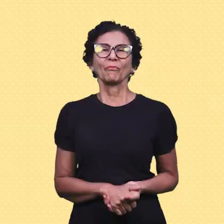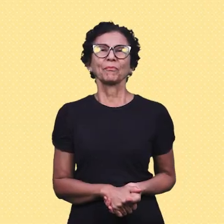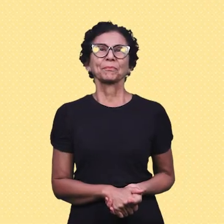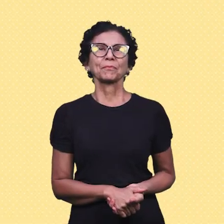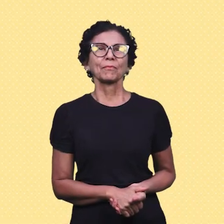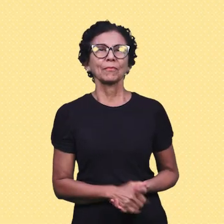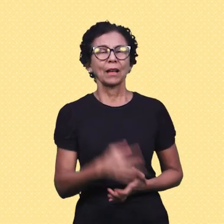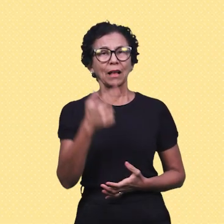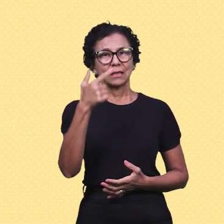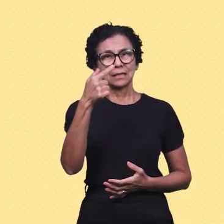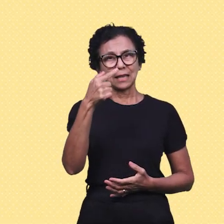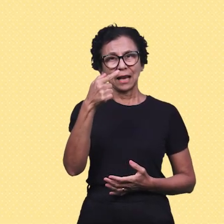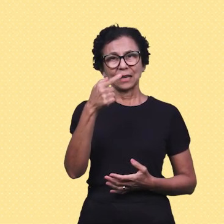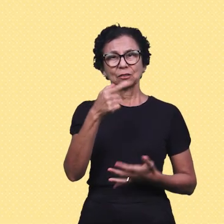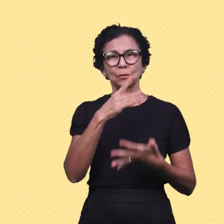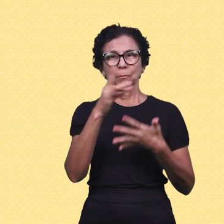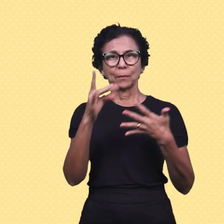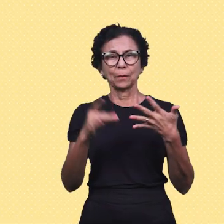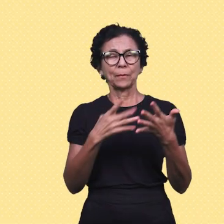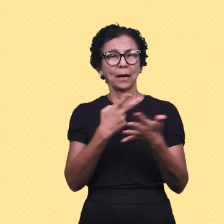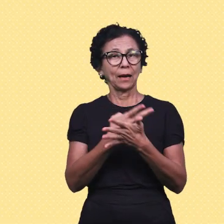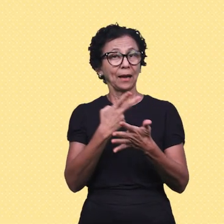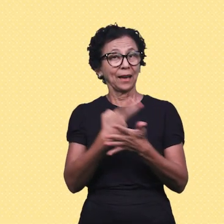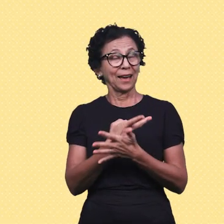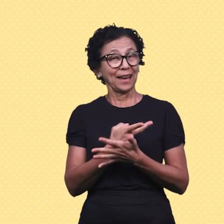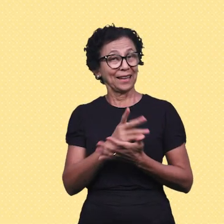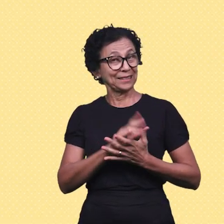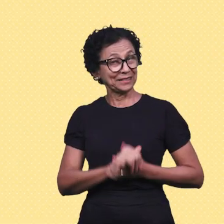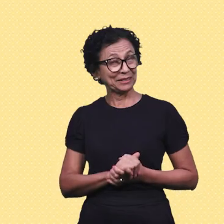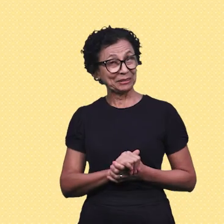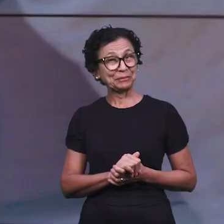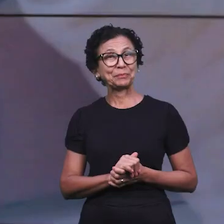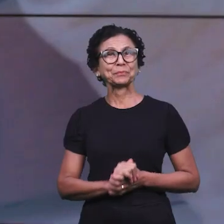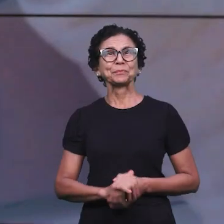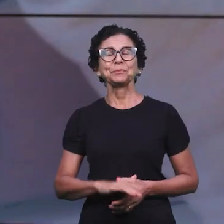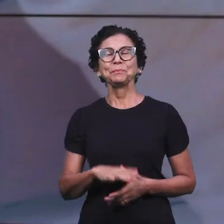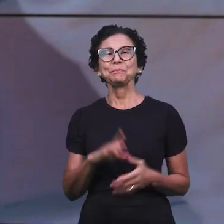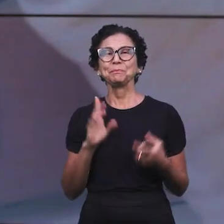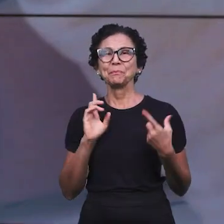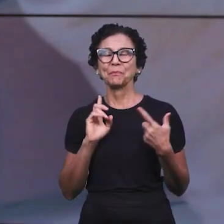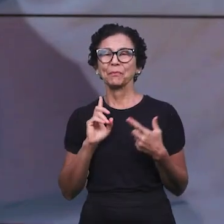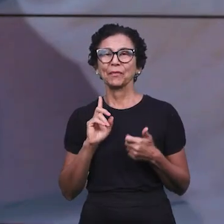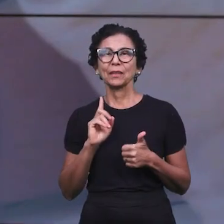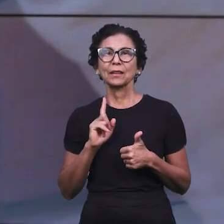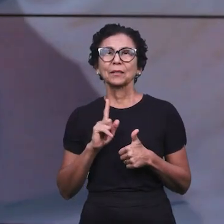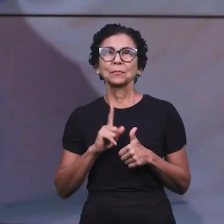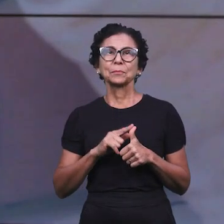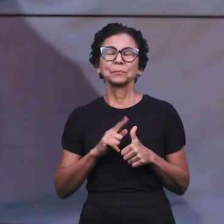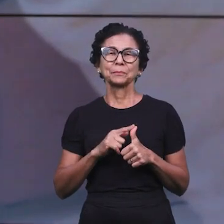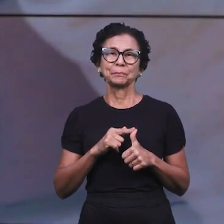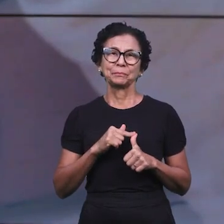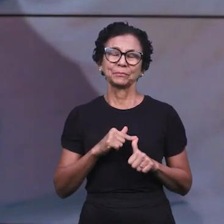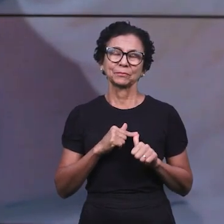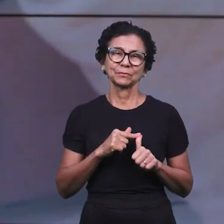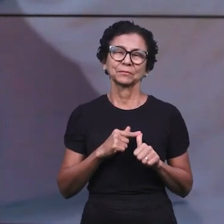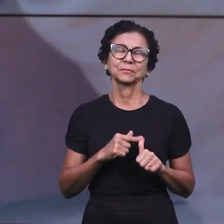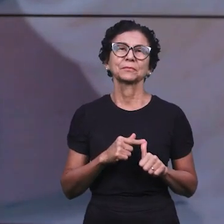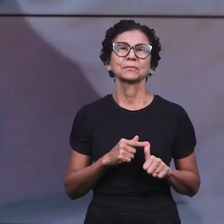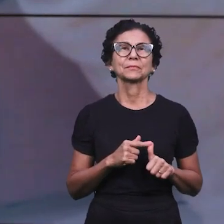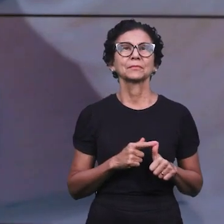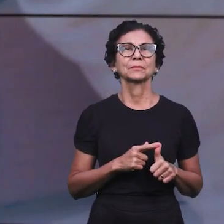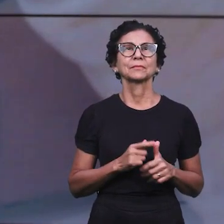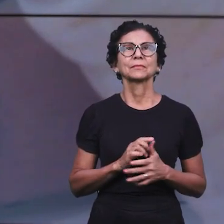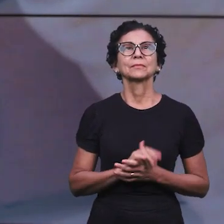aqui, ó, 7 erros dos concurseiros iniciantes. Ó. O primeiro que eu quero destacar para vocês